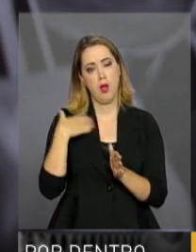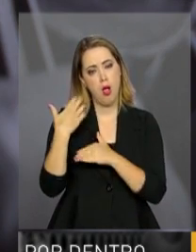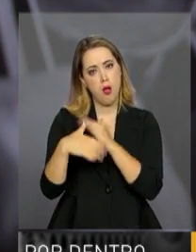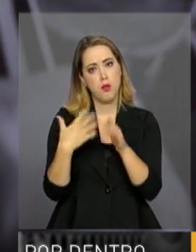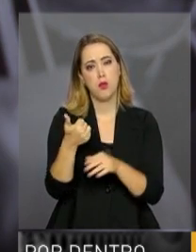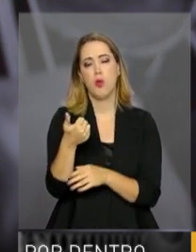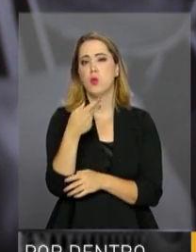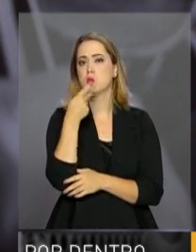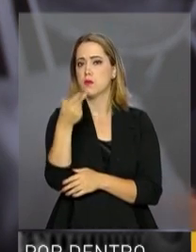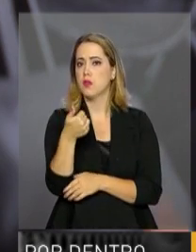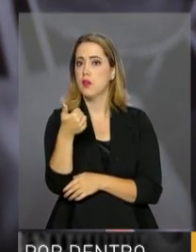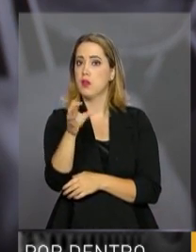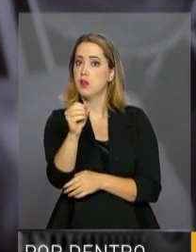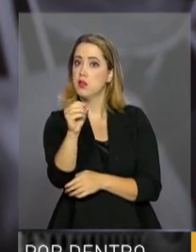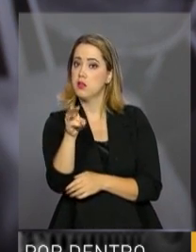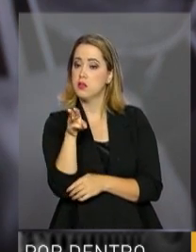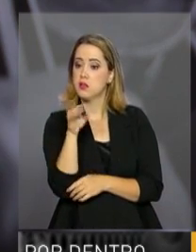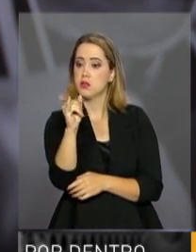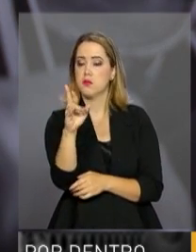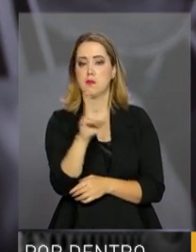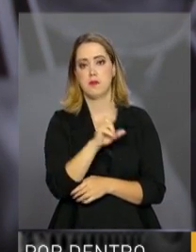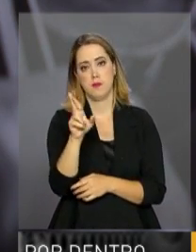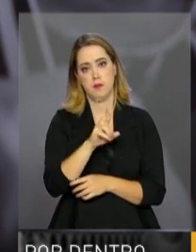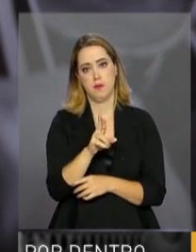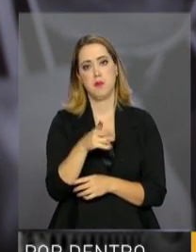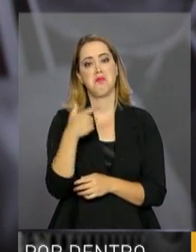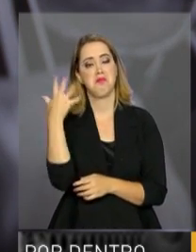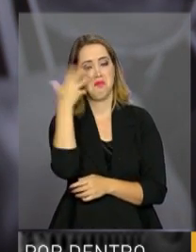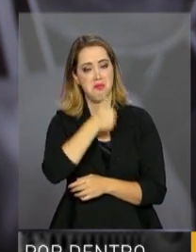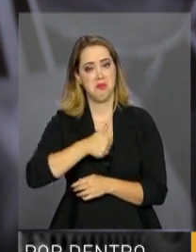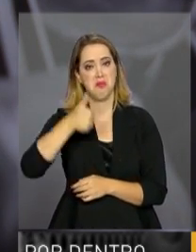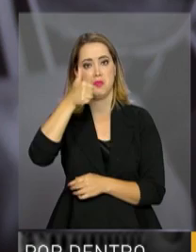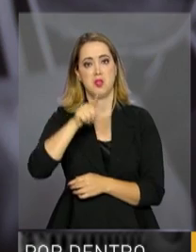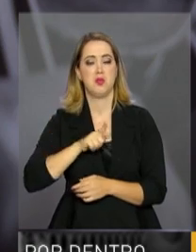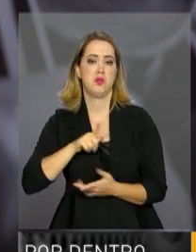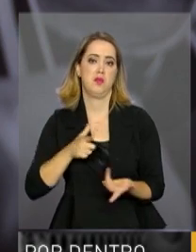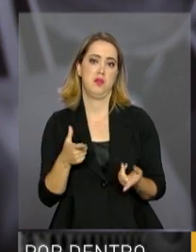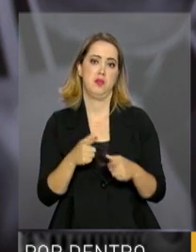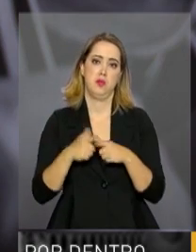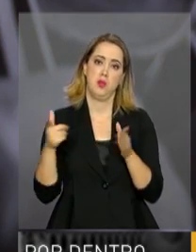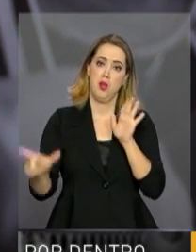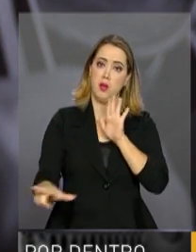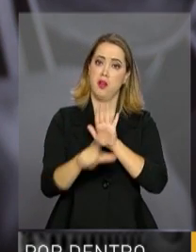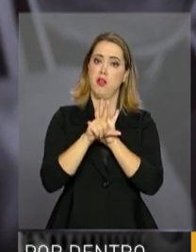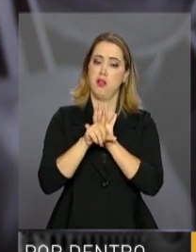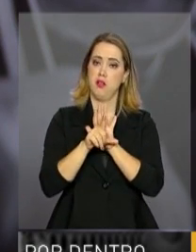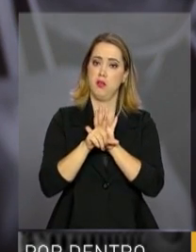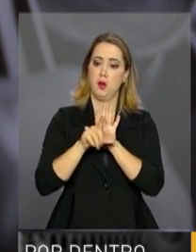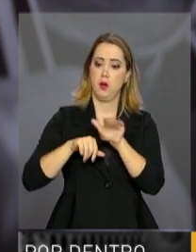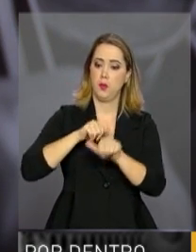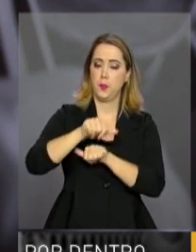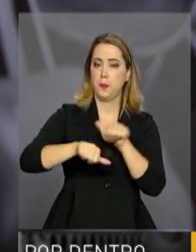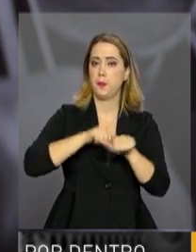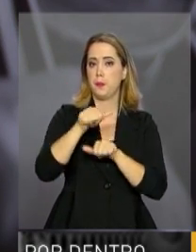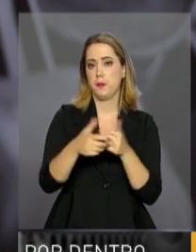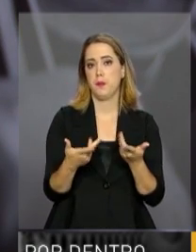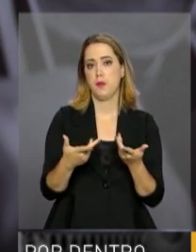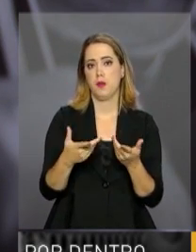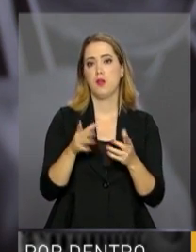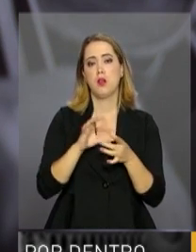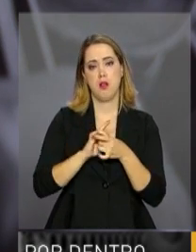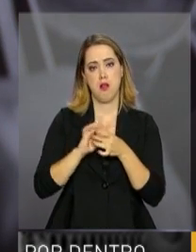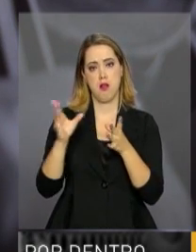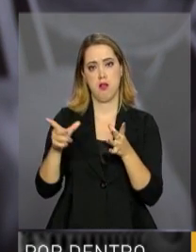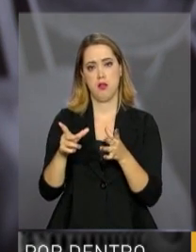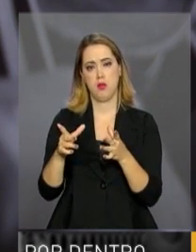dizem 100. Seria maravilhoso se tivesse, até porque a lei geral, nessa migração, a migração da concessão para